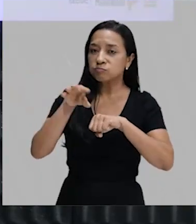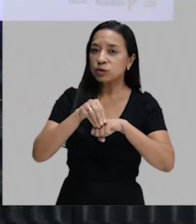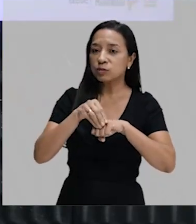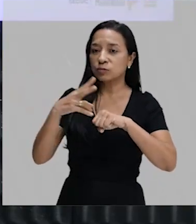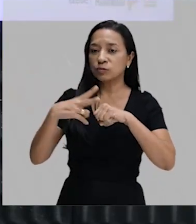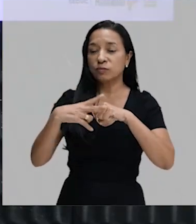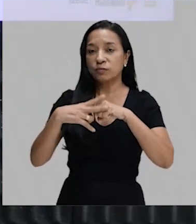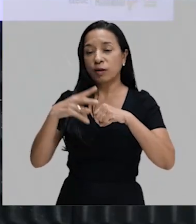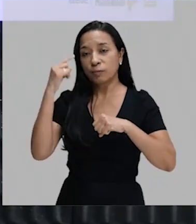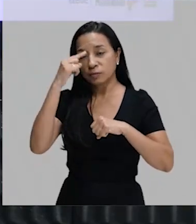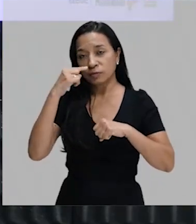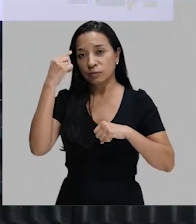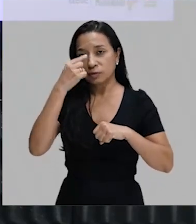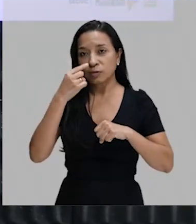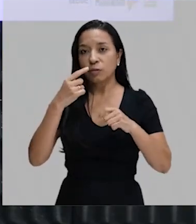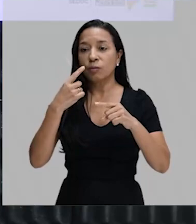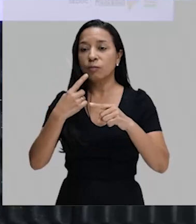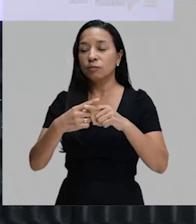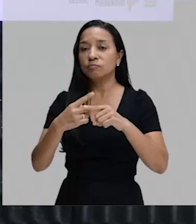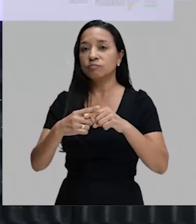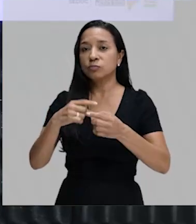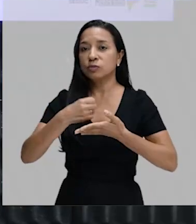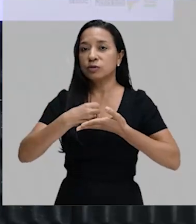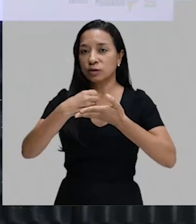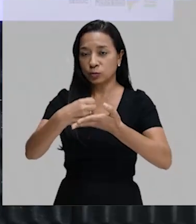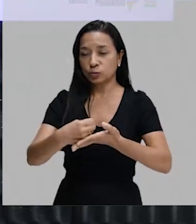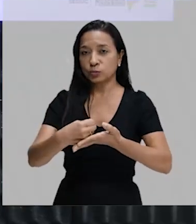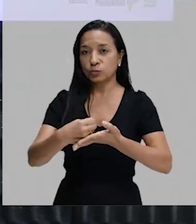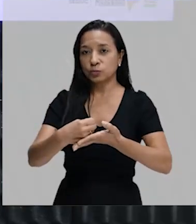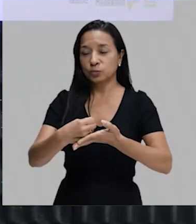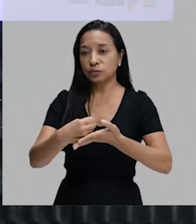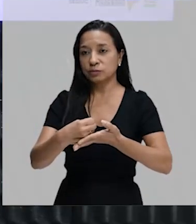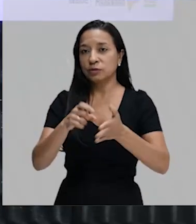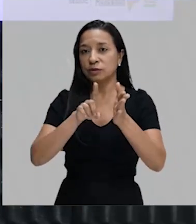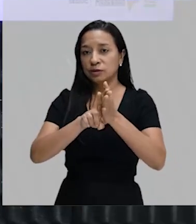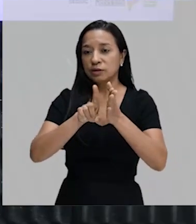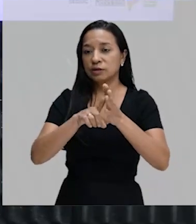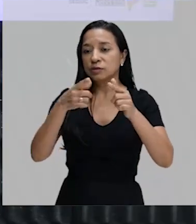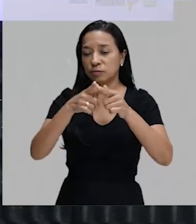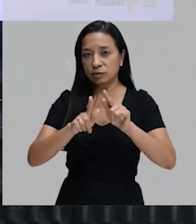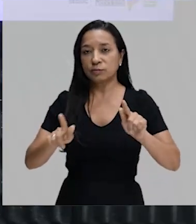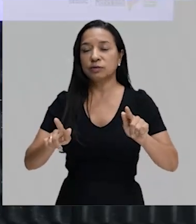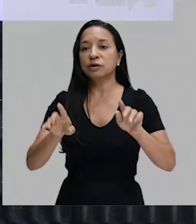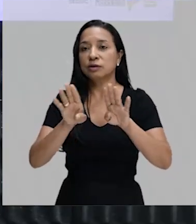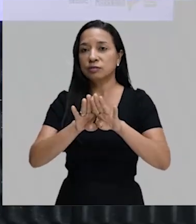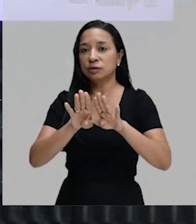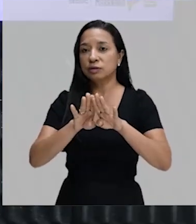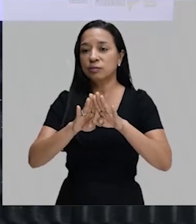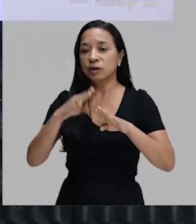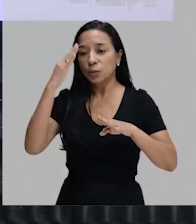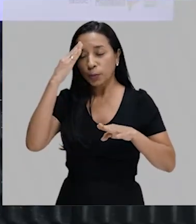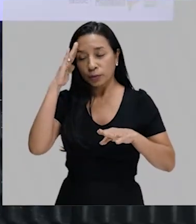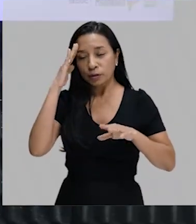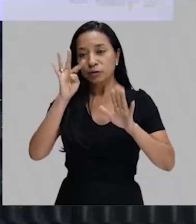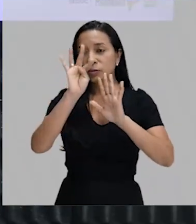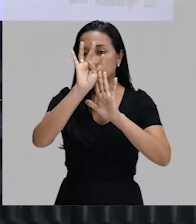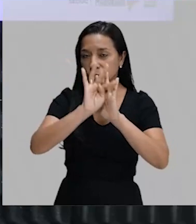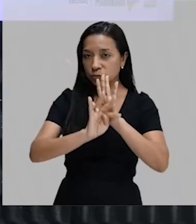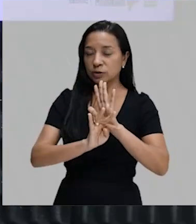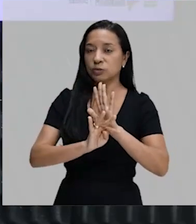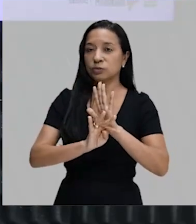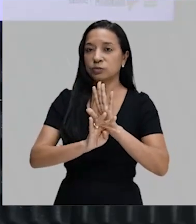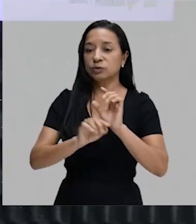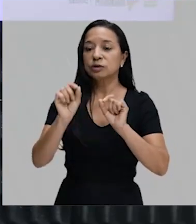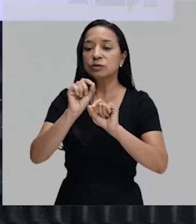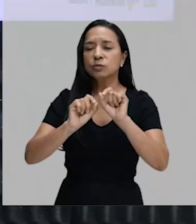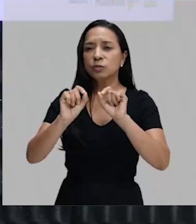em espanhol, porque eles vão ajudar muito vocês, tanto na questão gramatical quanto na questão de compreensão textual, que é